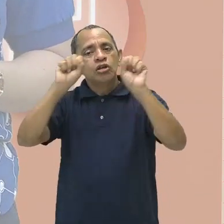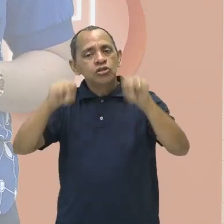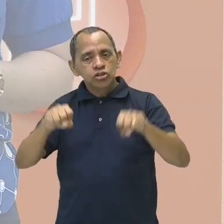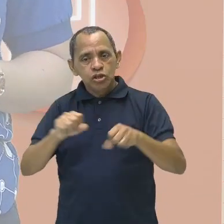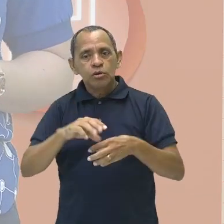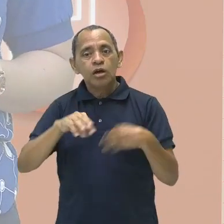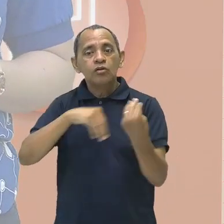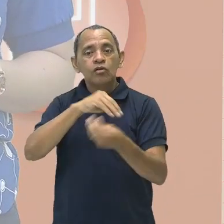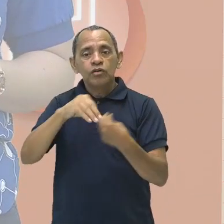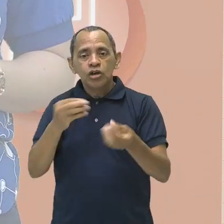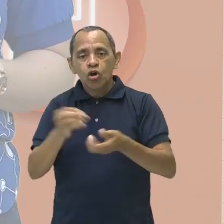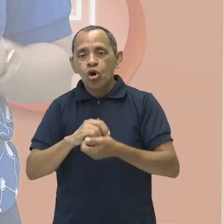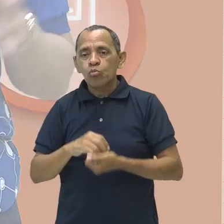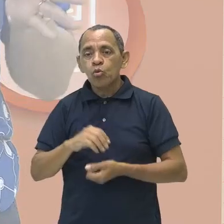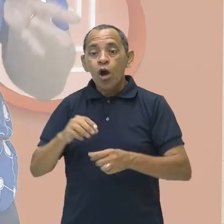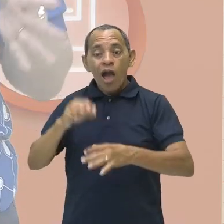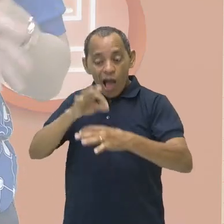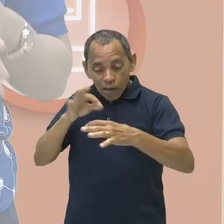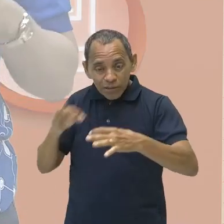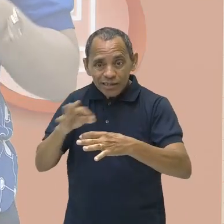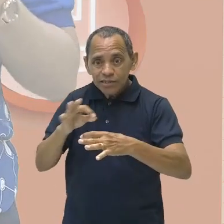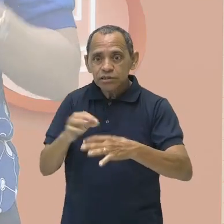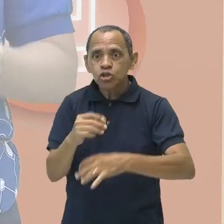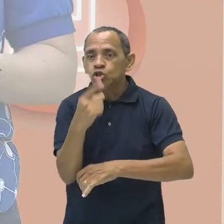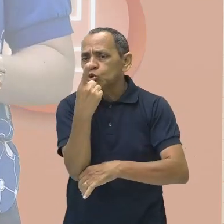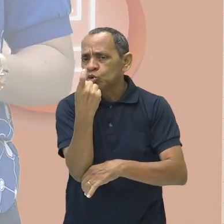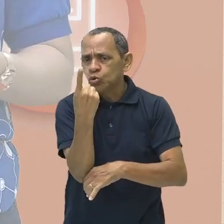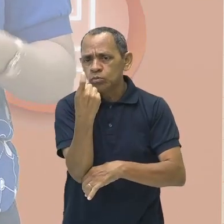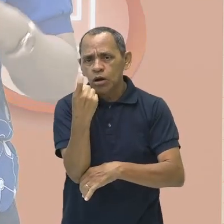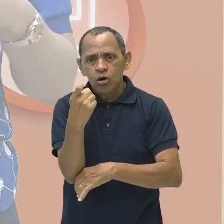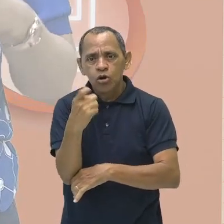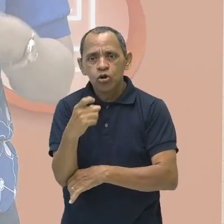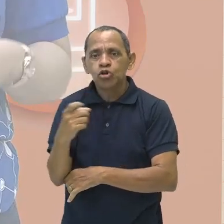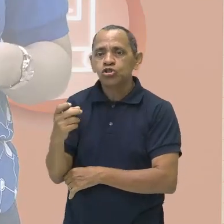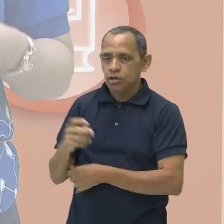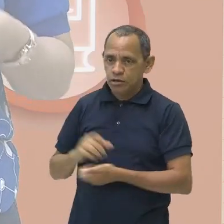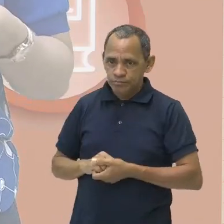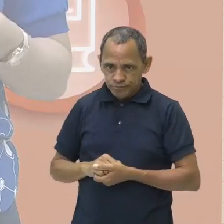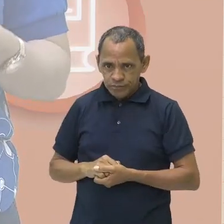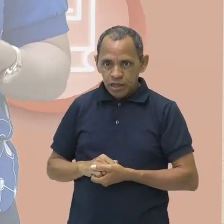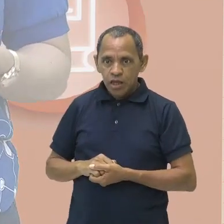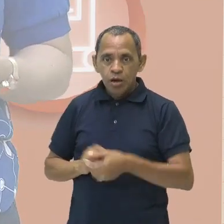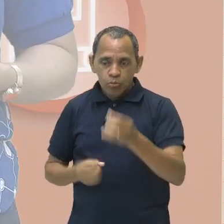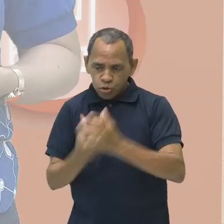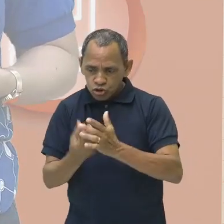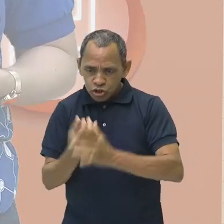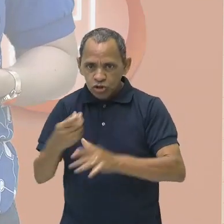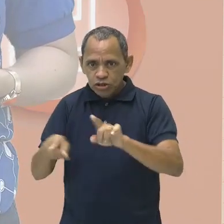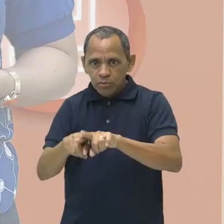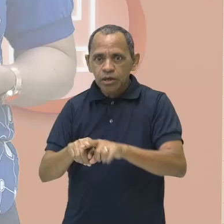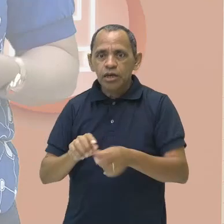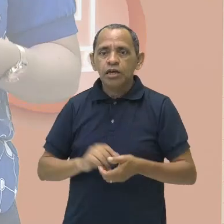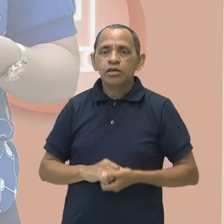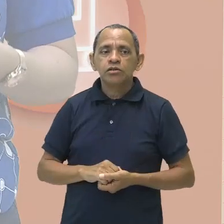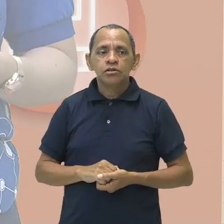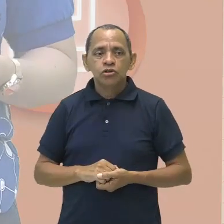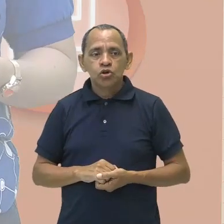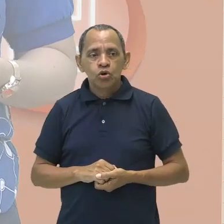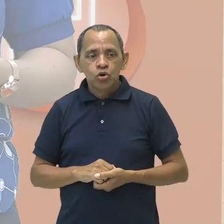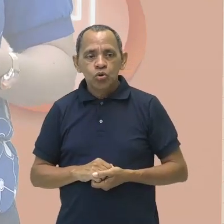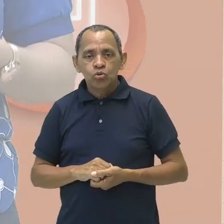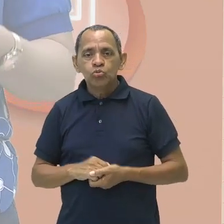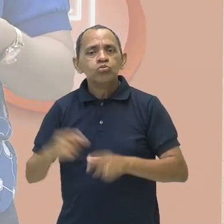envolver a monocultura. O que seria a monocultura? A produção de um único gênero agrícola. E,